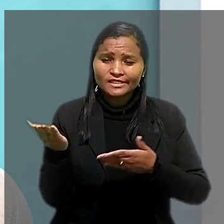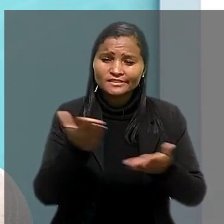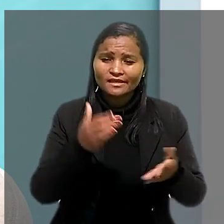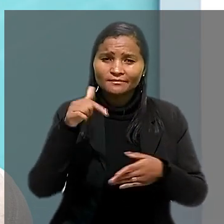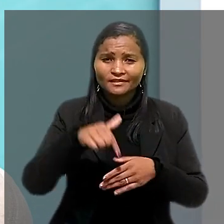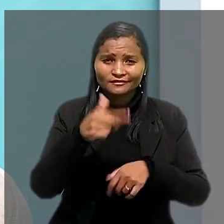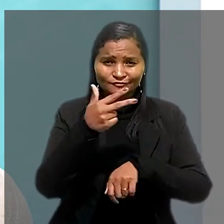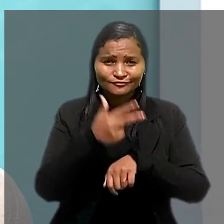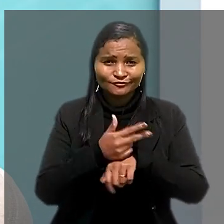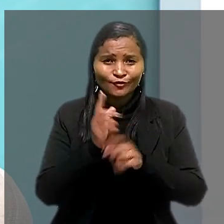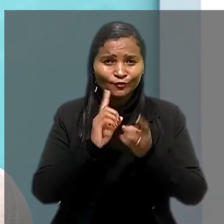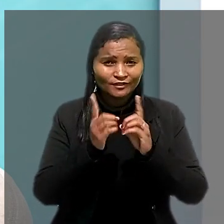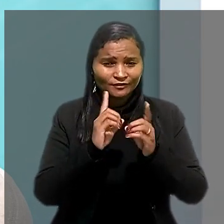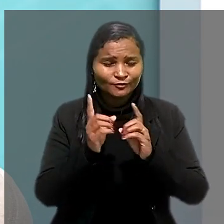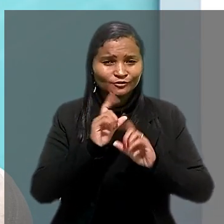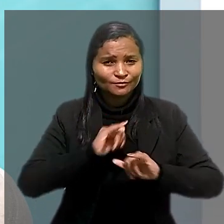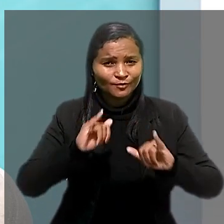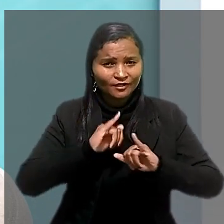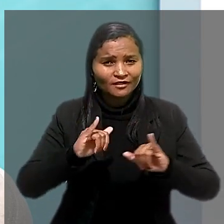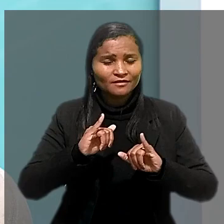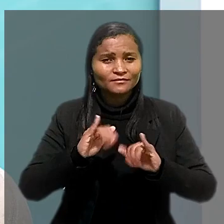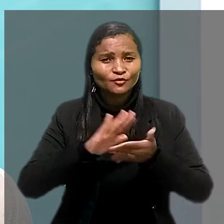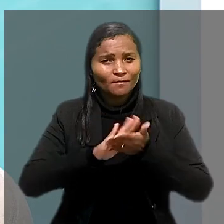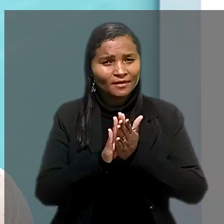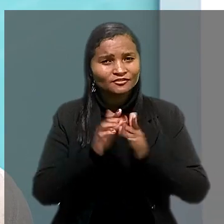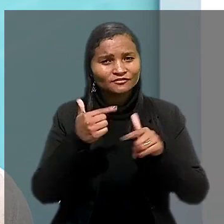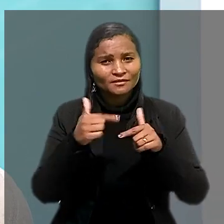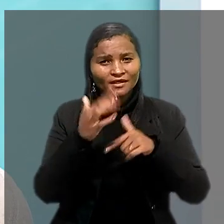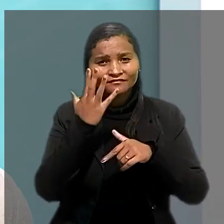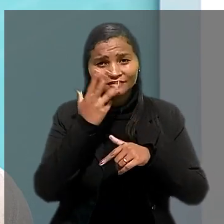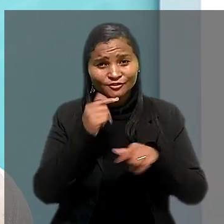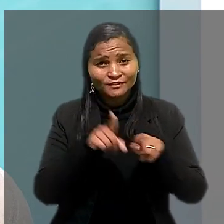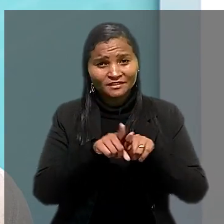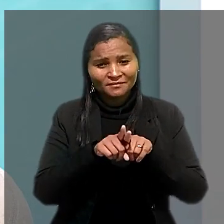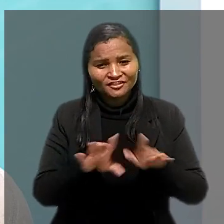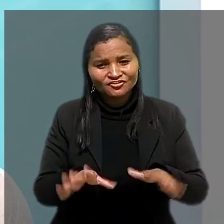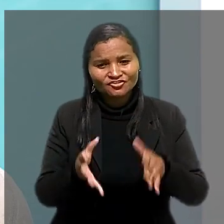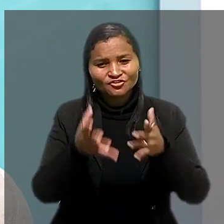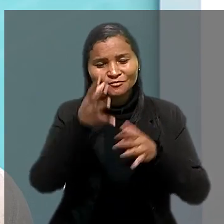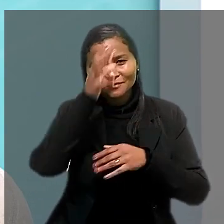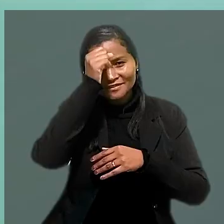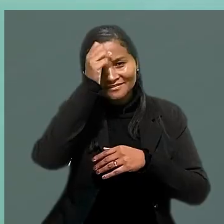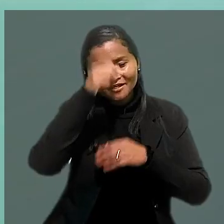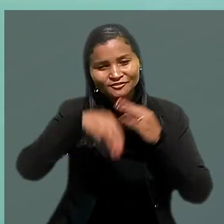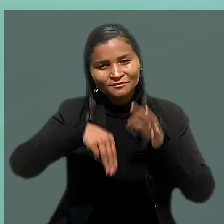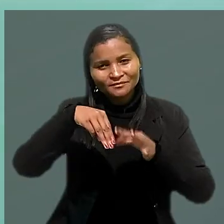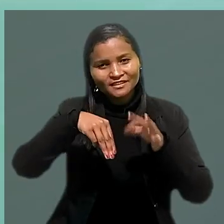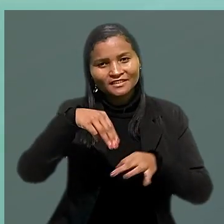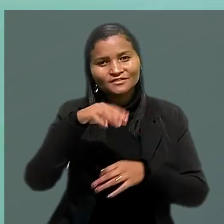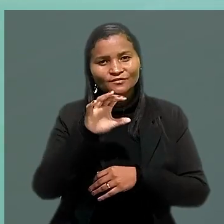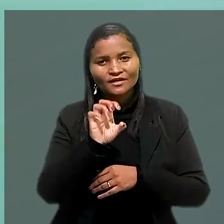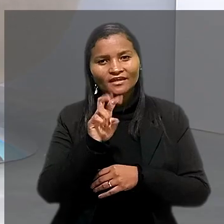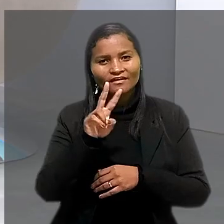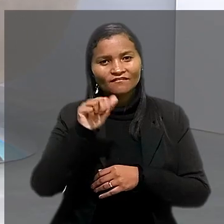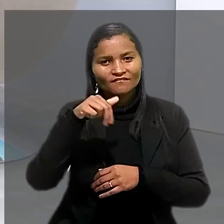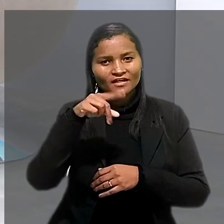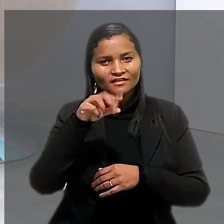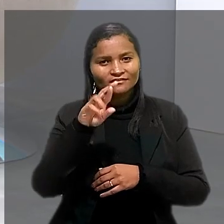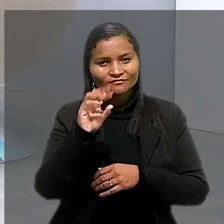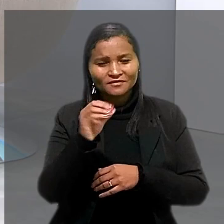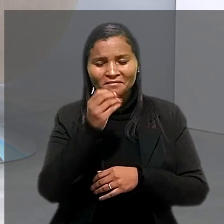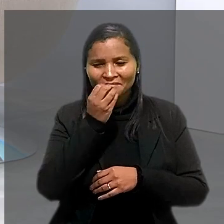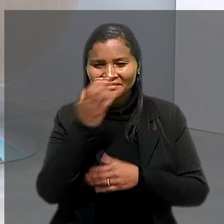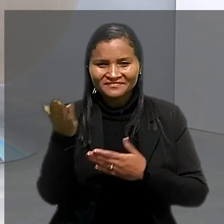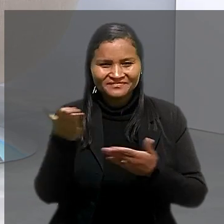gente recebe aqui no estúdio o coordenador do Programa de Combate ao Trabalho Infantil e Estímulo à Aprendizagem, ministro Evandro Valadão. Ministro,